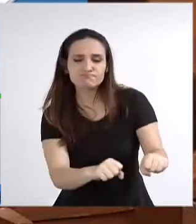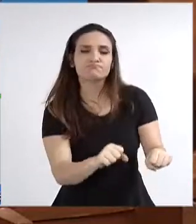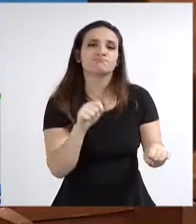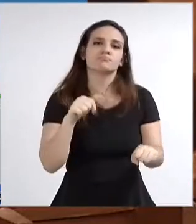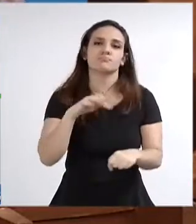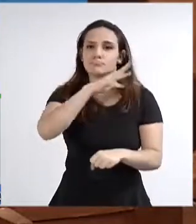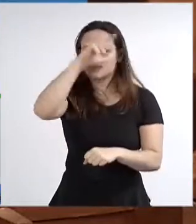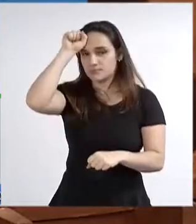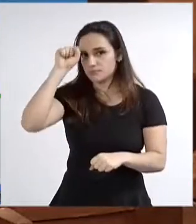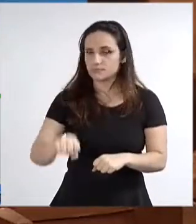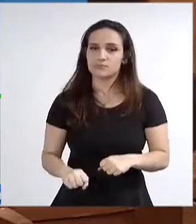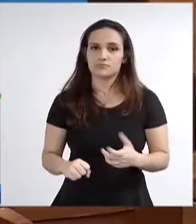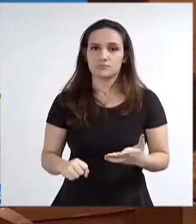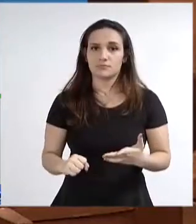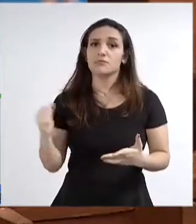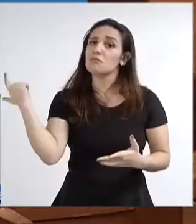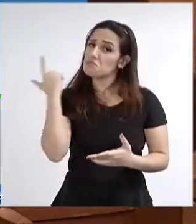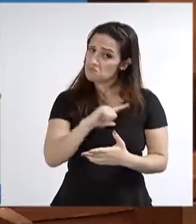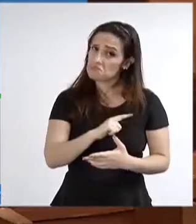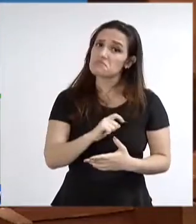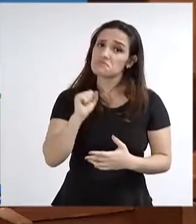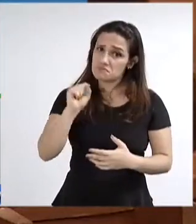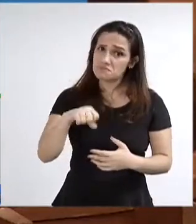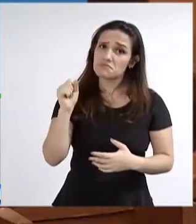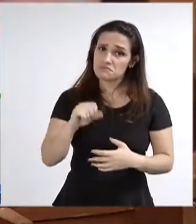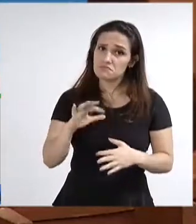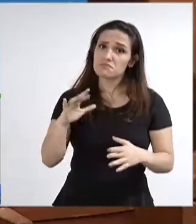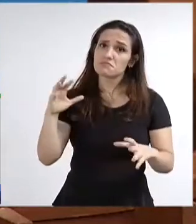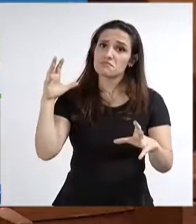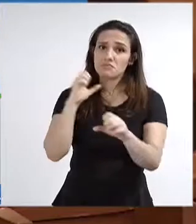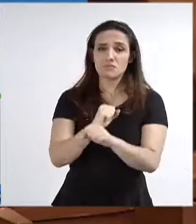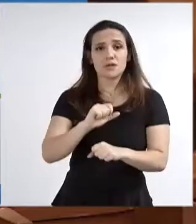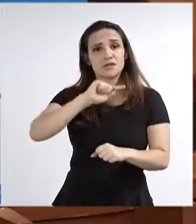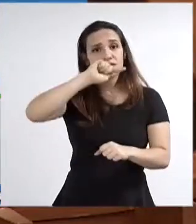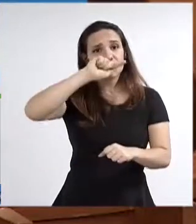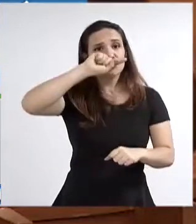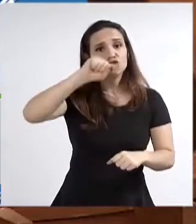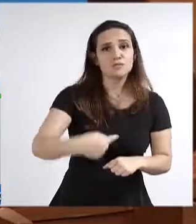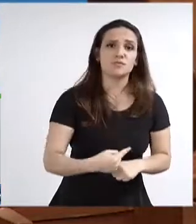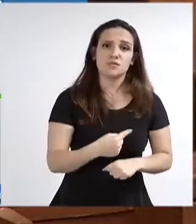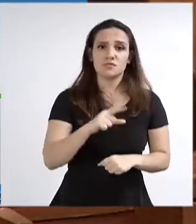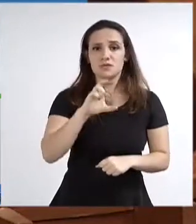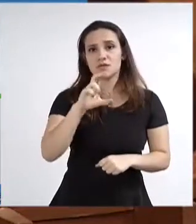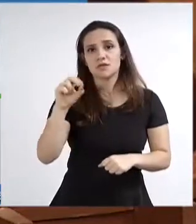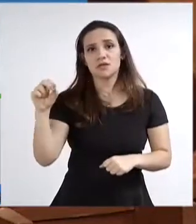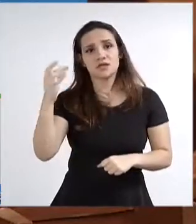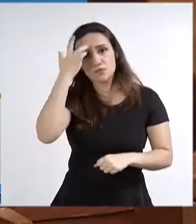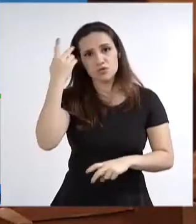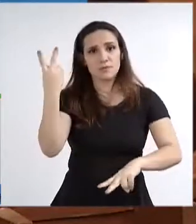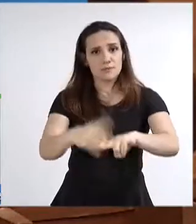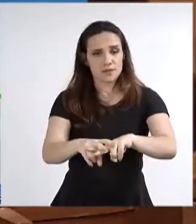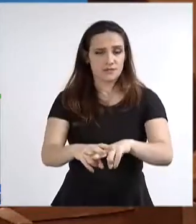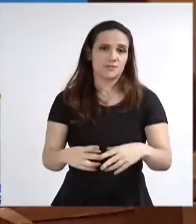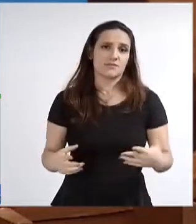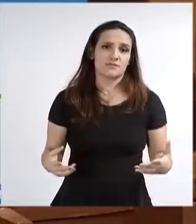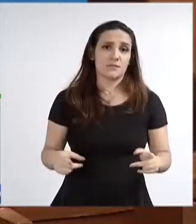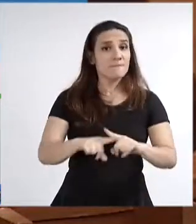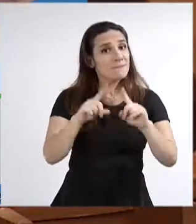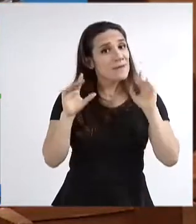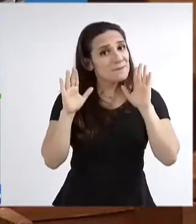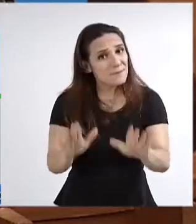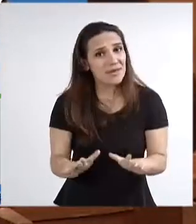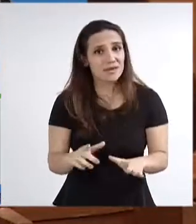Mato Grosso do Sul, que resultaram aí nesses 7.300, 7.500 presos, né, que custam ao Mato Grosso do